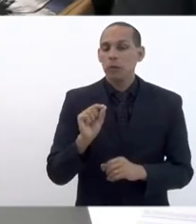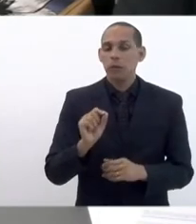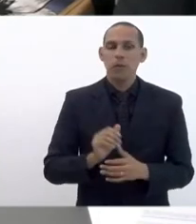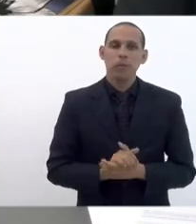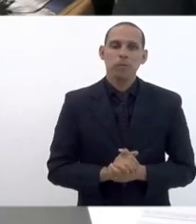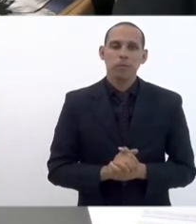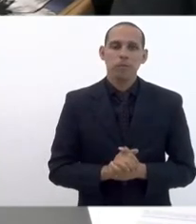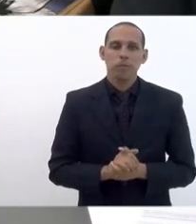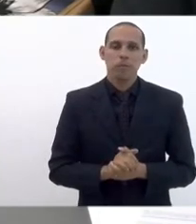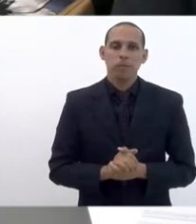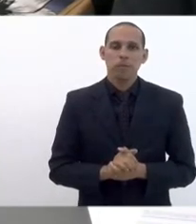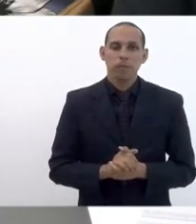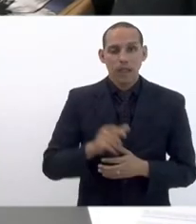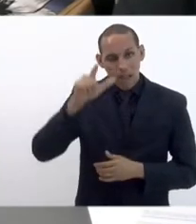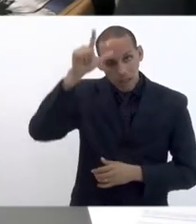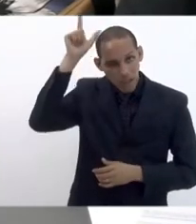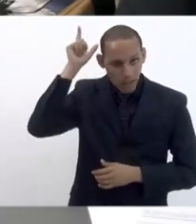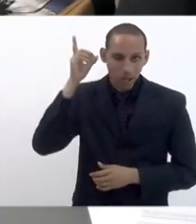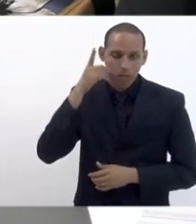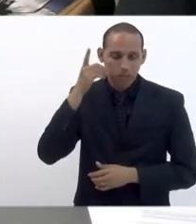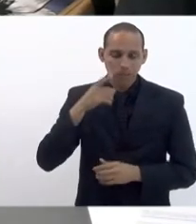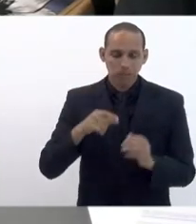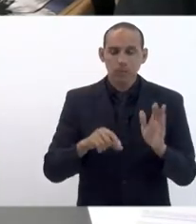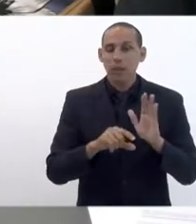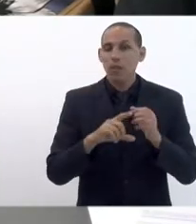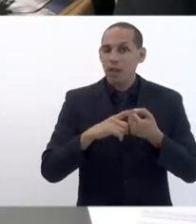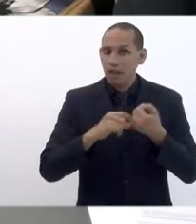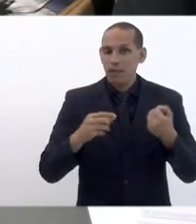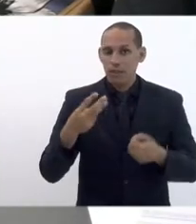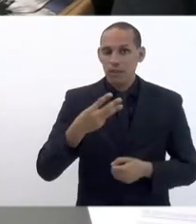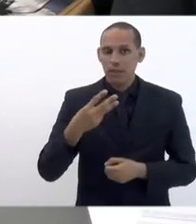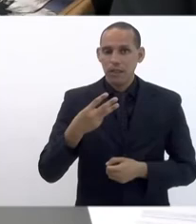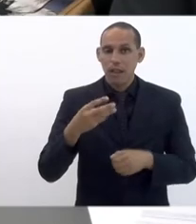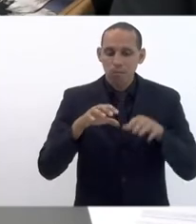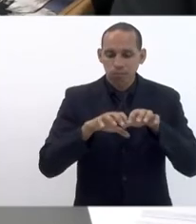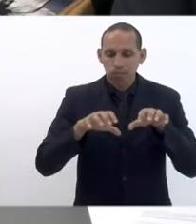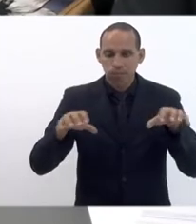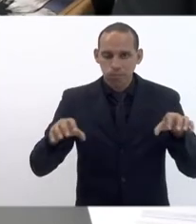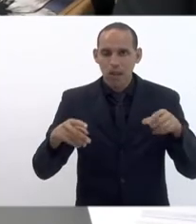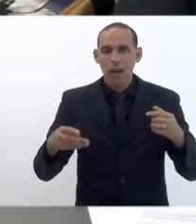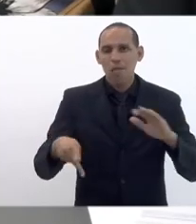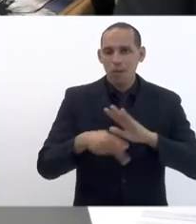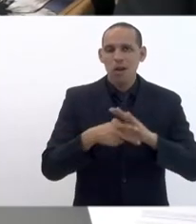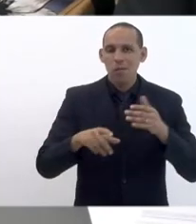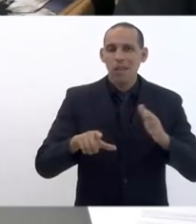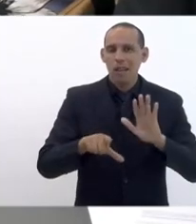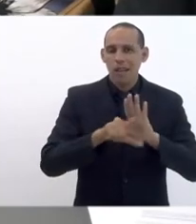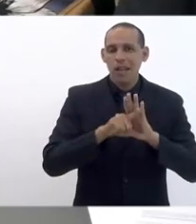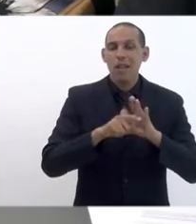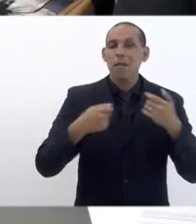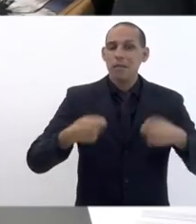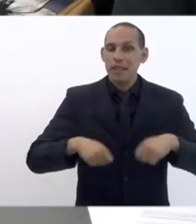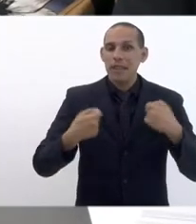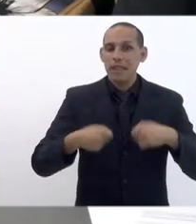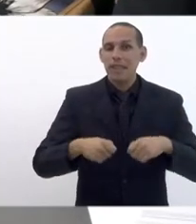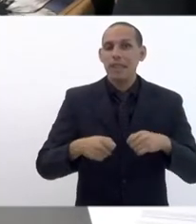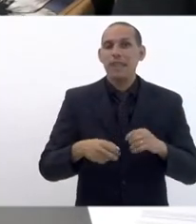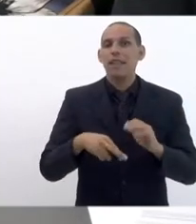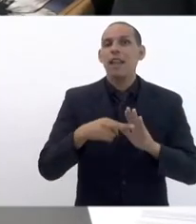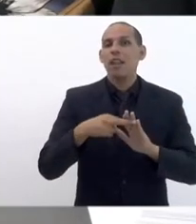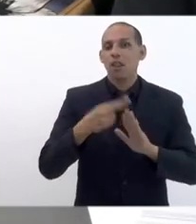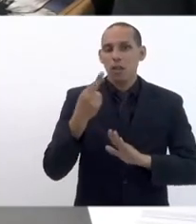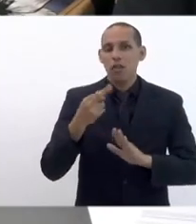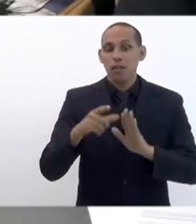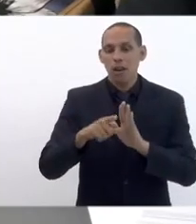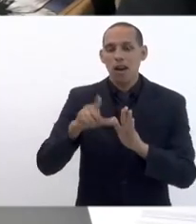Luiz Paulo. Artigo 3º da lei proposta. O desmembramento de que trata a lei dependerá de aprovação prévia de resolução por maioria